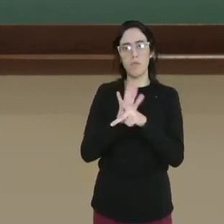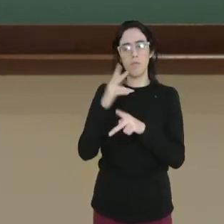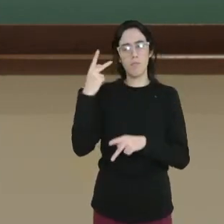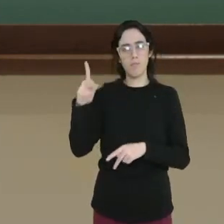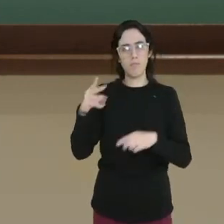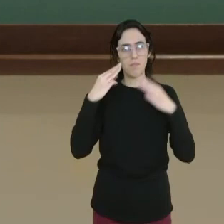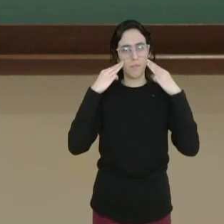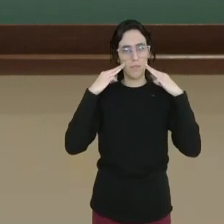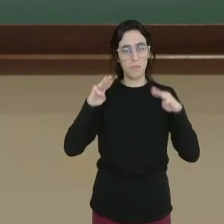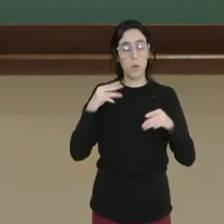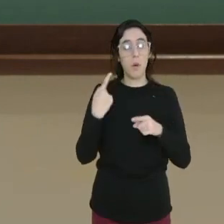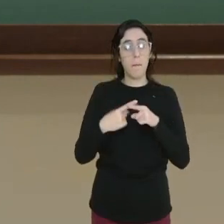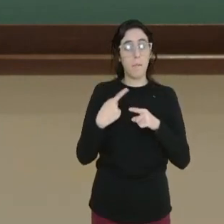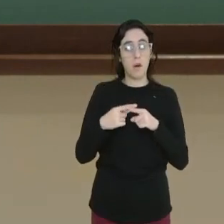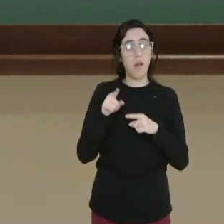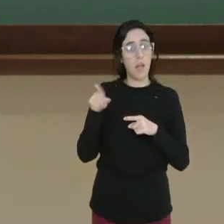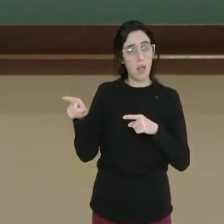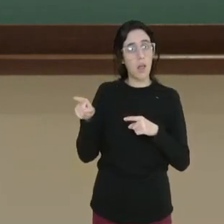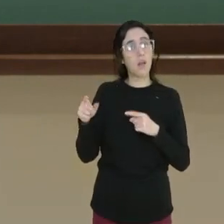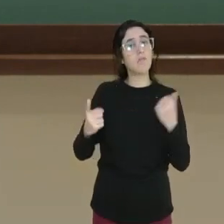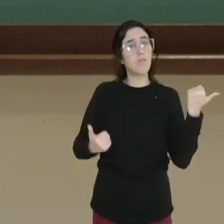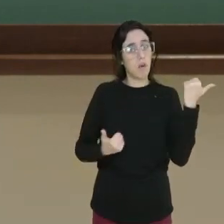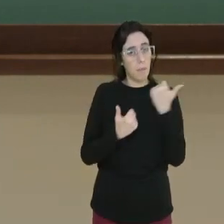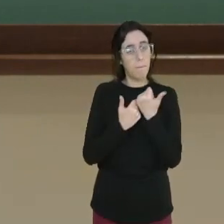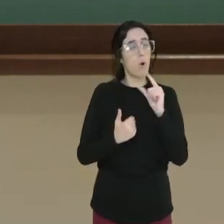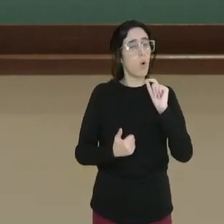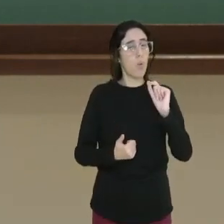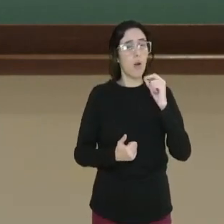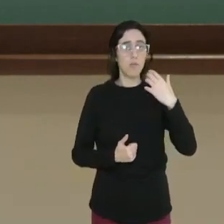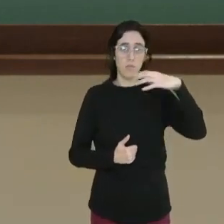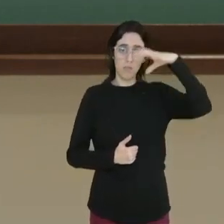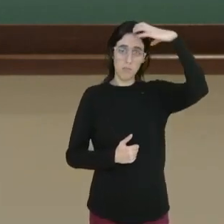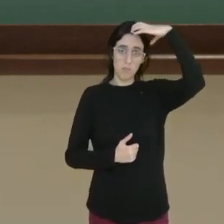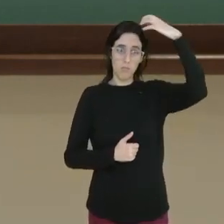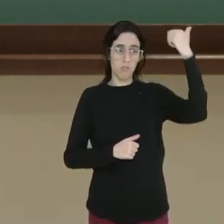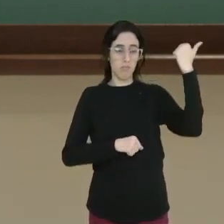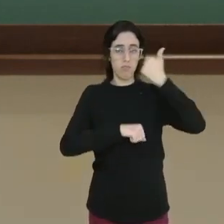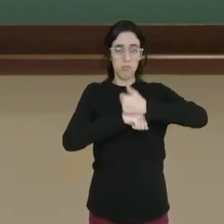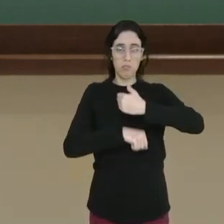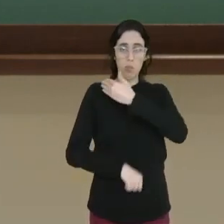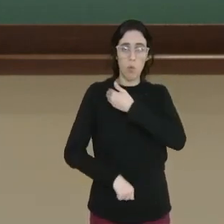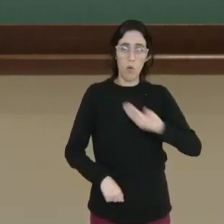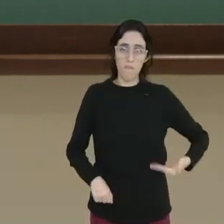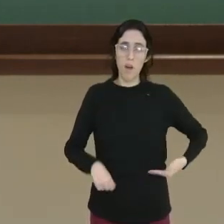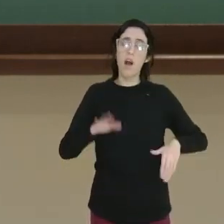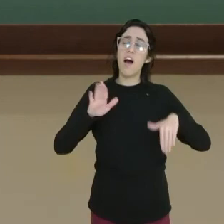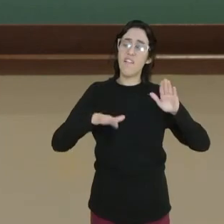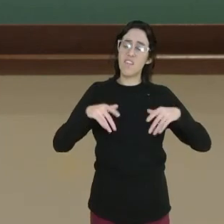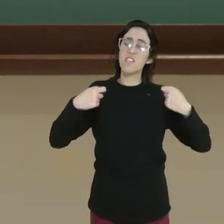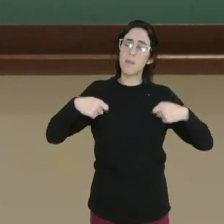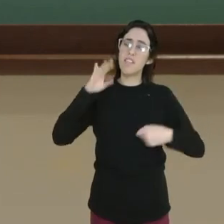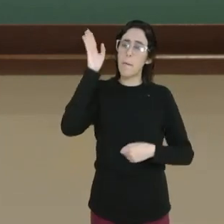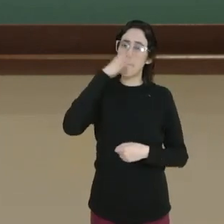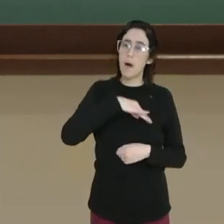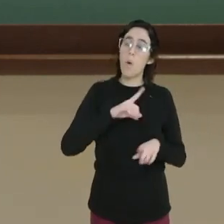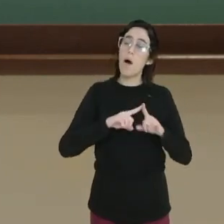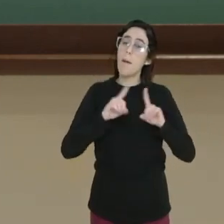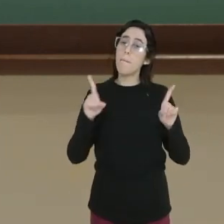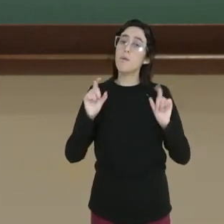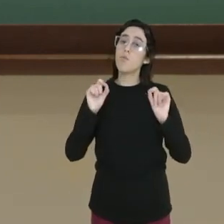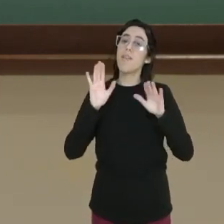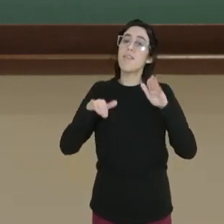que ele de fato defendia que o príncipe, o governante, às vezes precisa ser mau, mas isso dentro de um